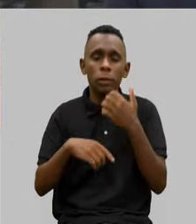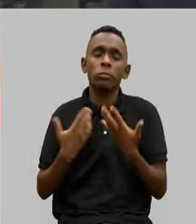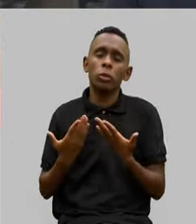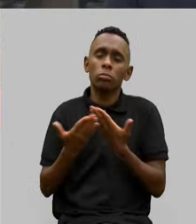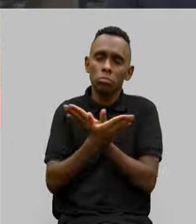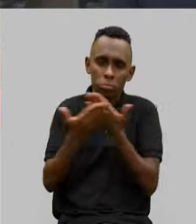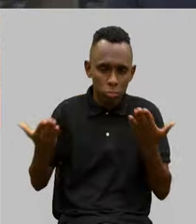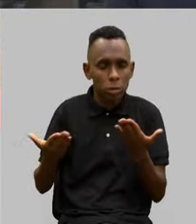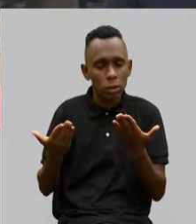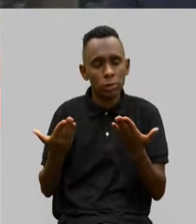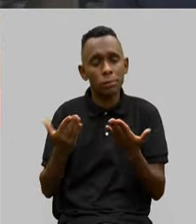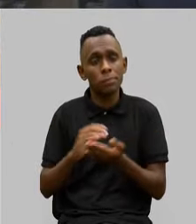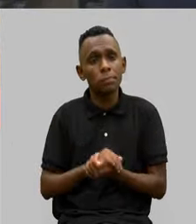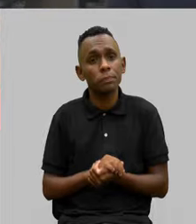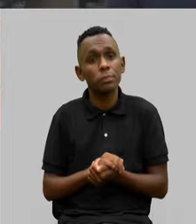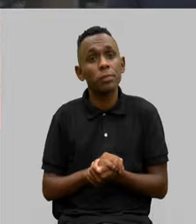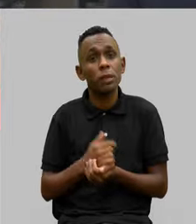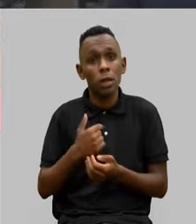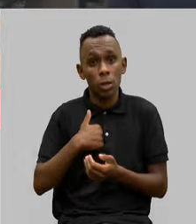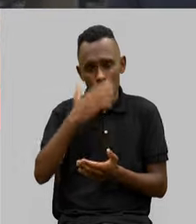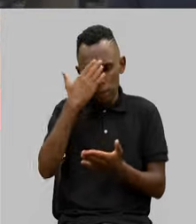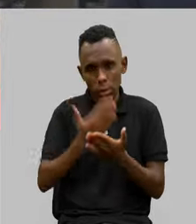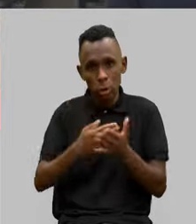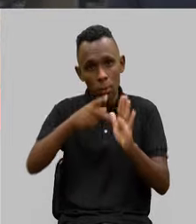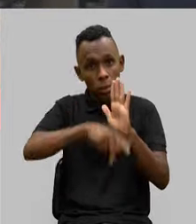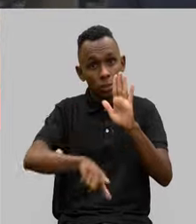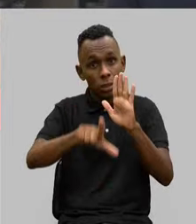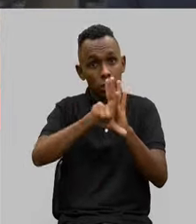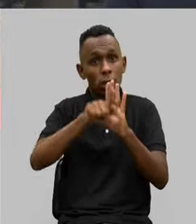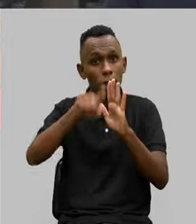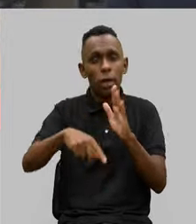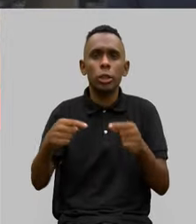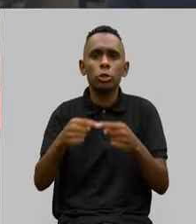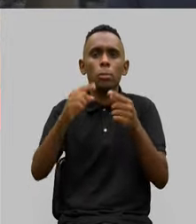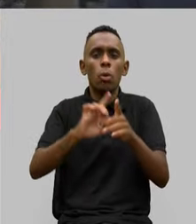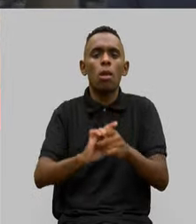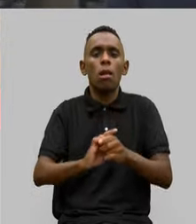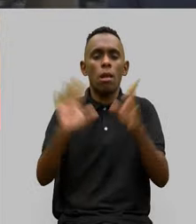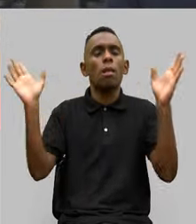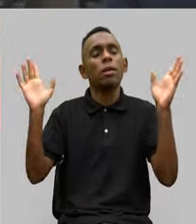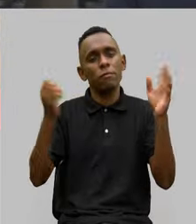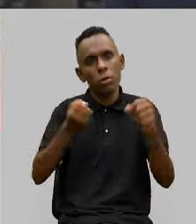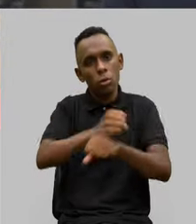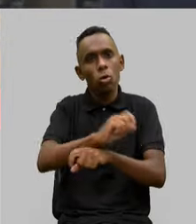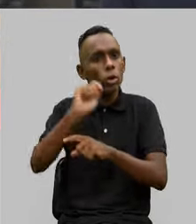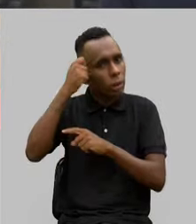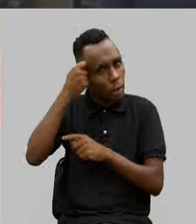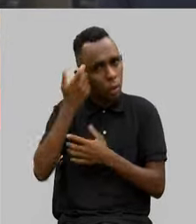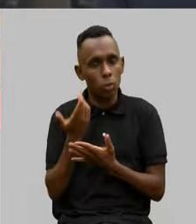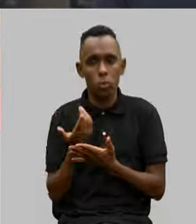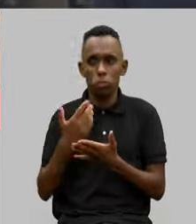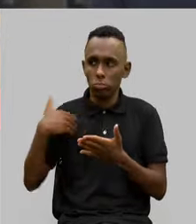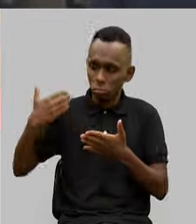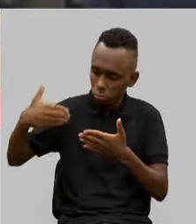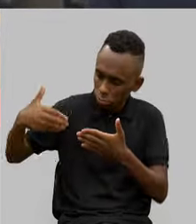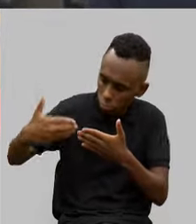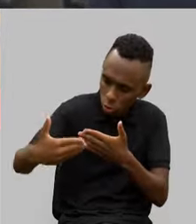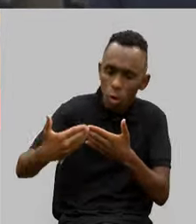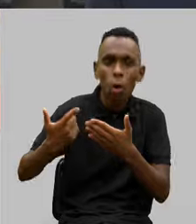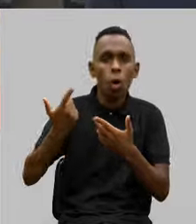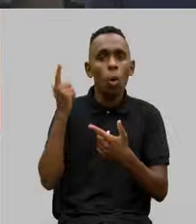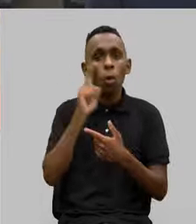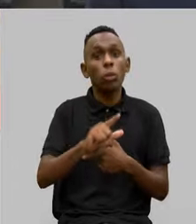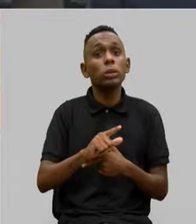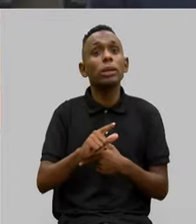que estão aqui eu considero meu projeto de lei como uma carta de Euforia à medida que a gente avançar